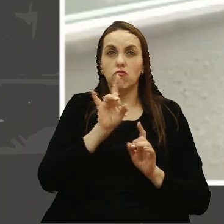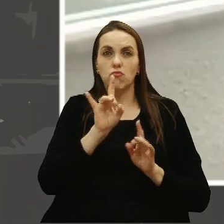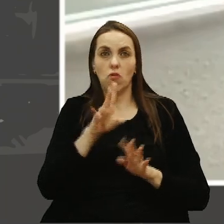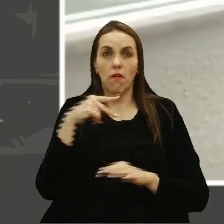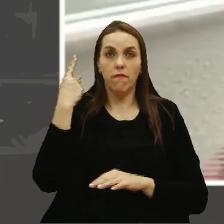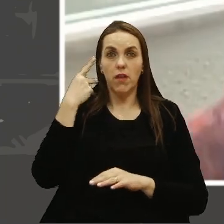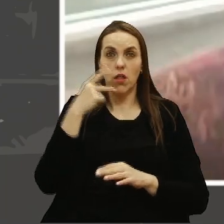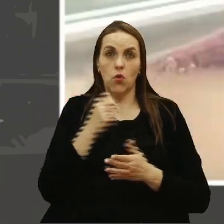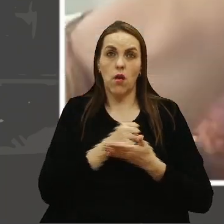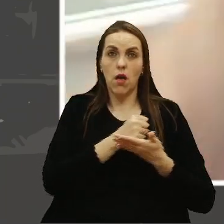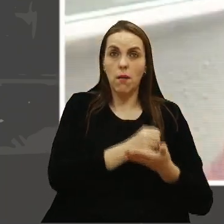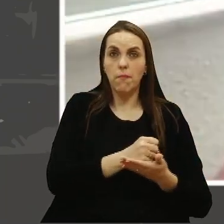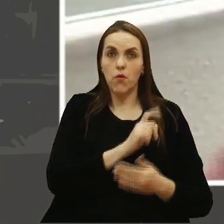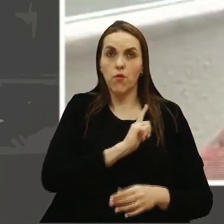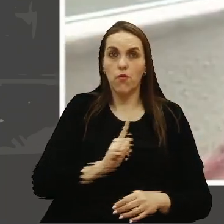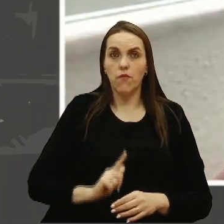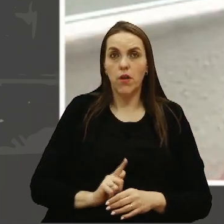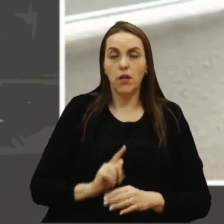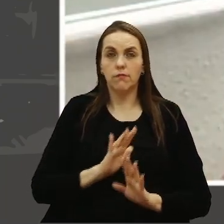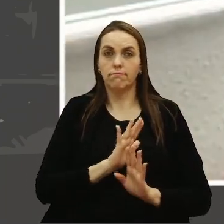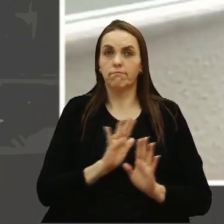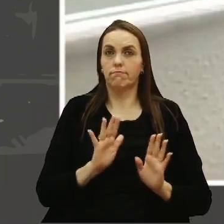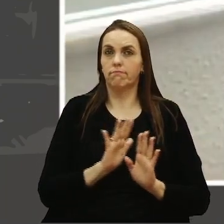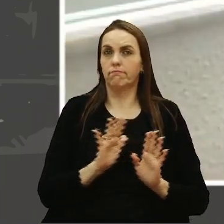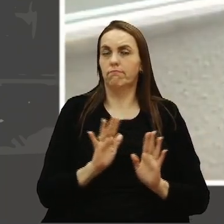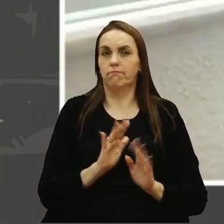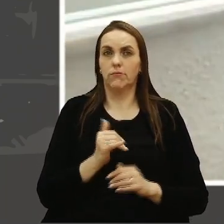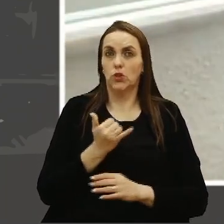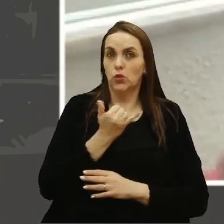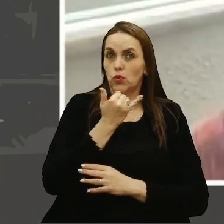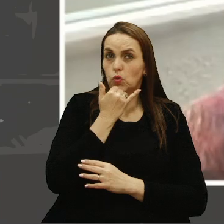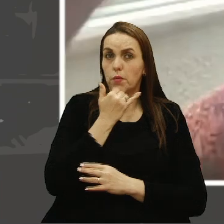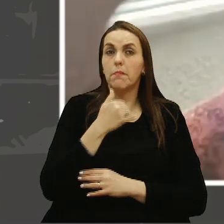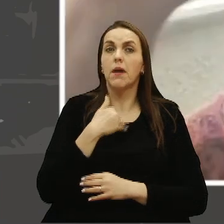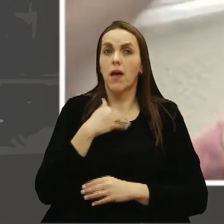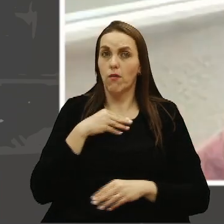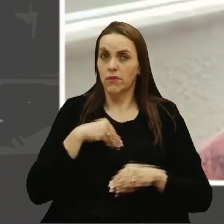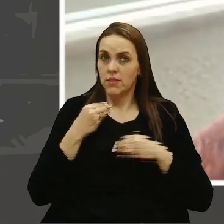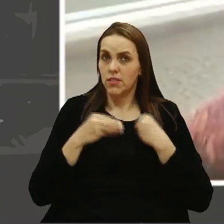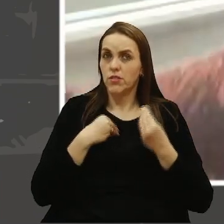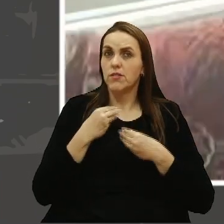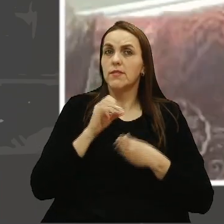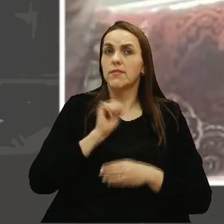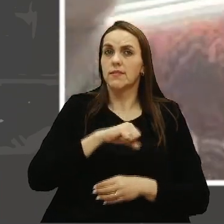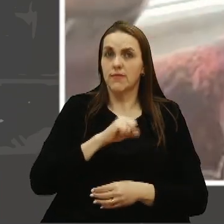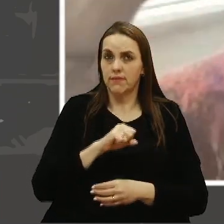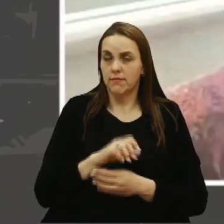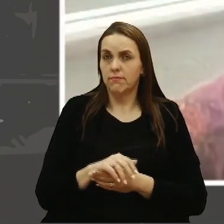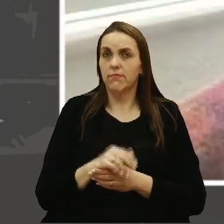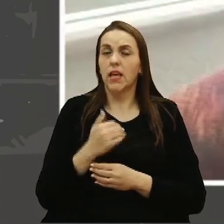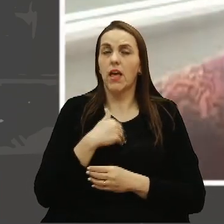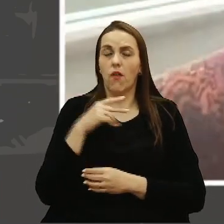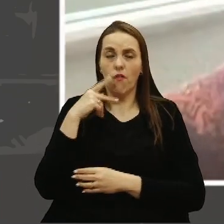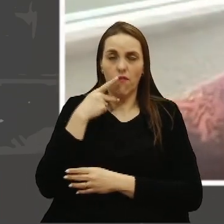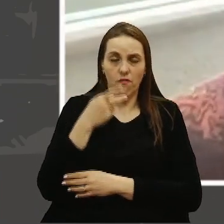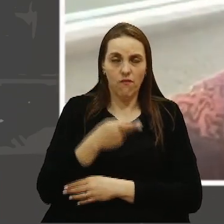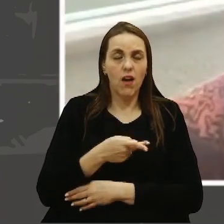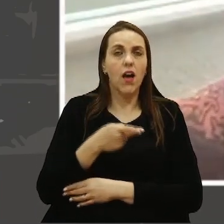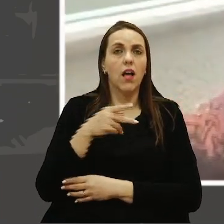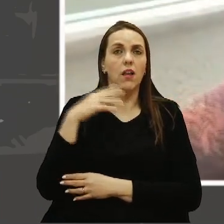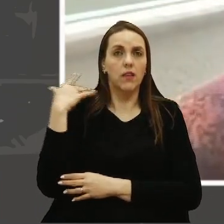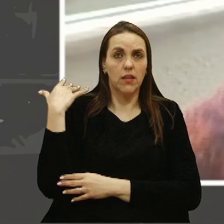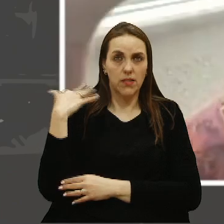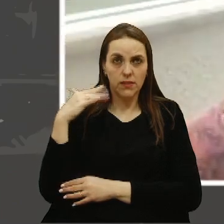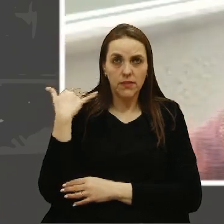da base, dá nojo, é essa a minha sensação, sabe? E eu falo isso, a vereadora Andressa, a